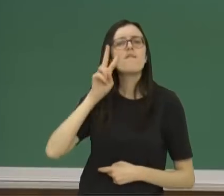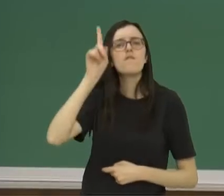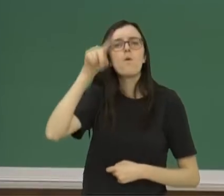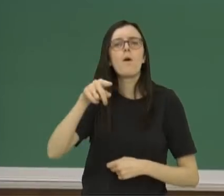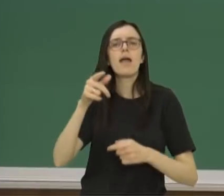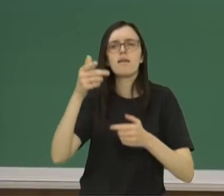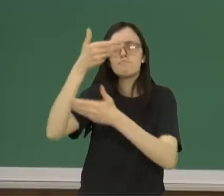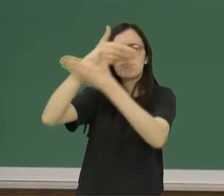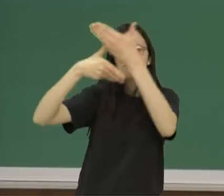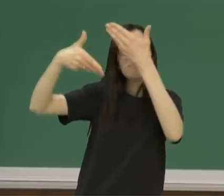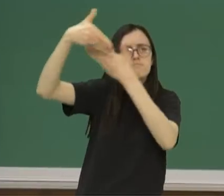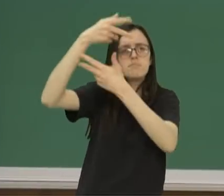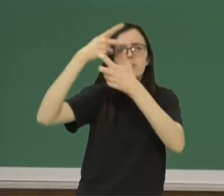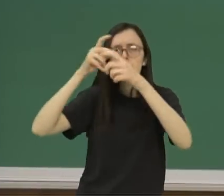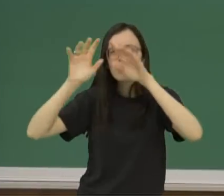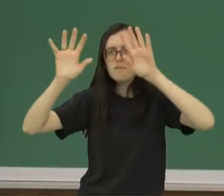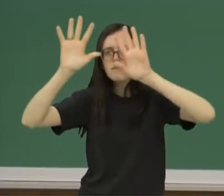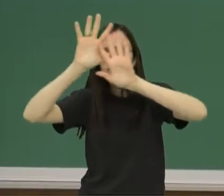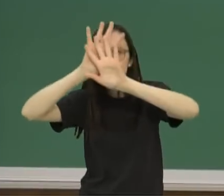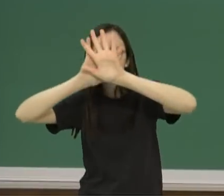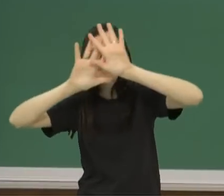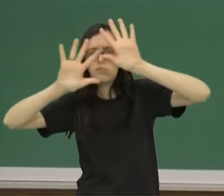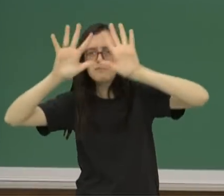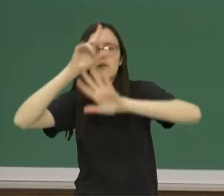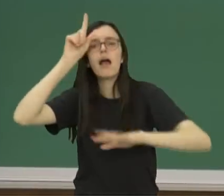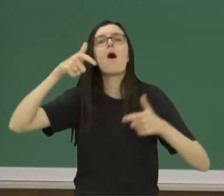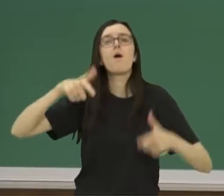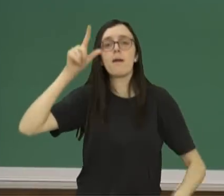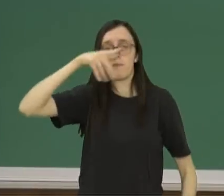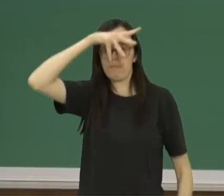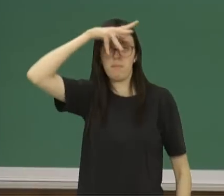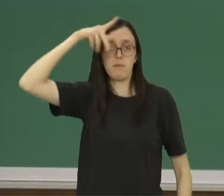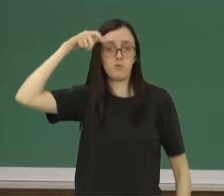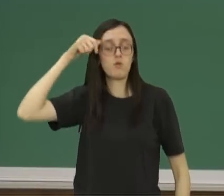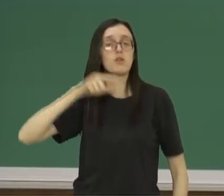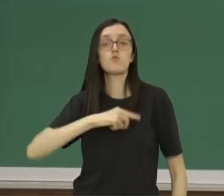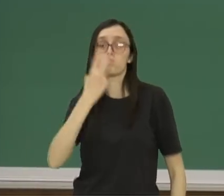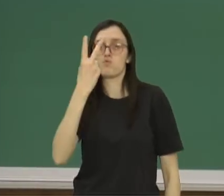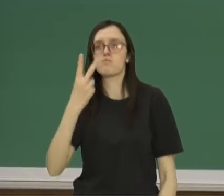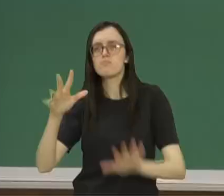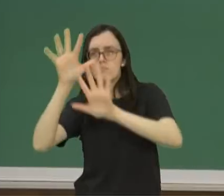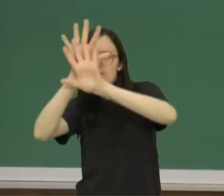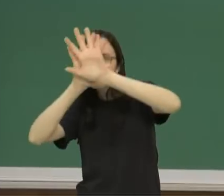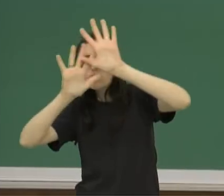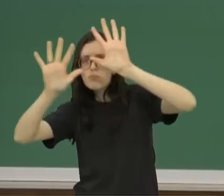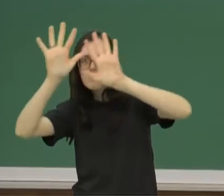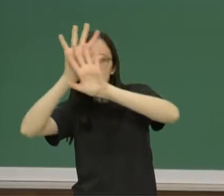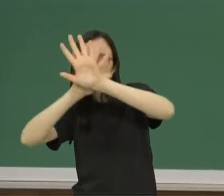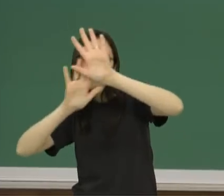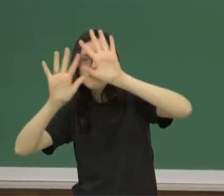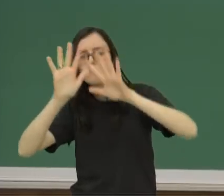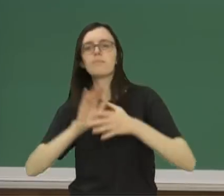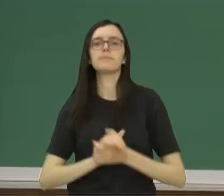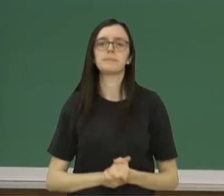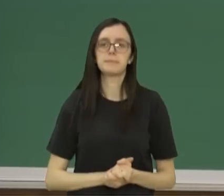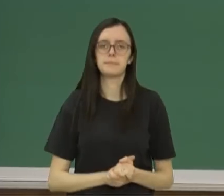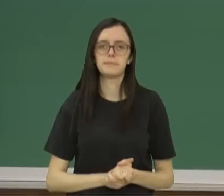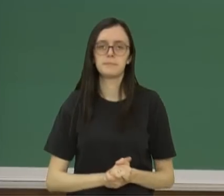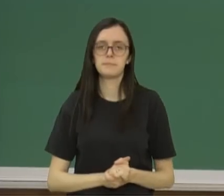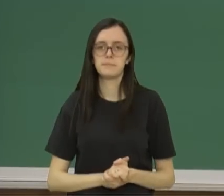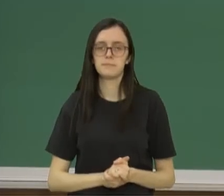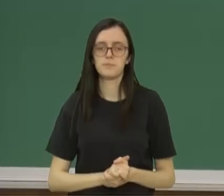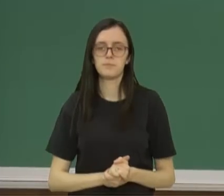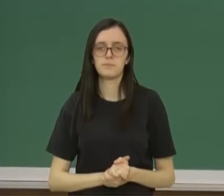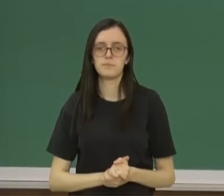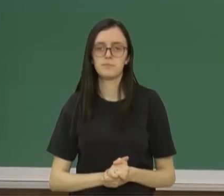comum da SUDAM e da SUDECO, que é aqui no Mato Grosso. Então, 2 agências também na mesma área, certo? E aí nós